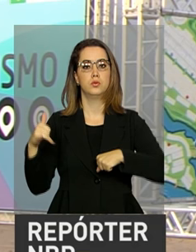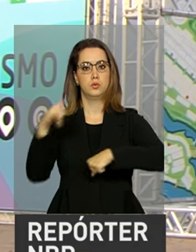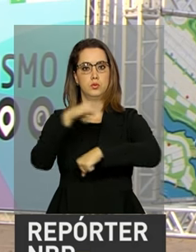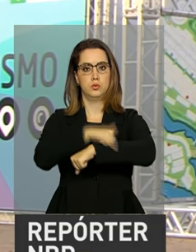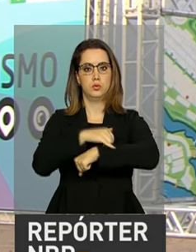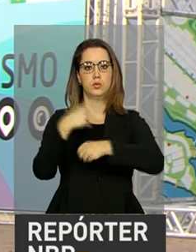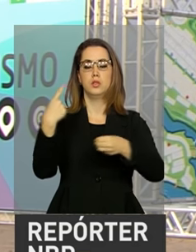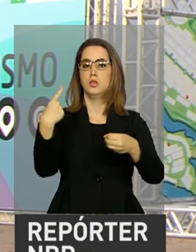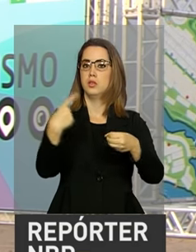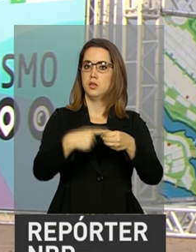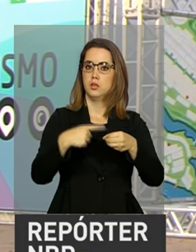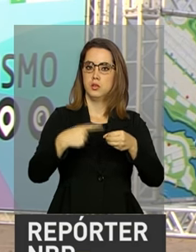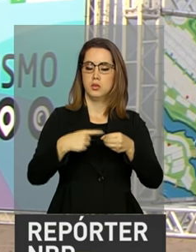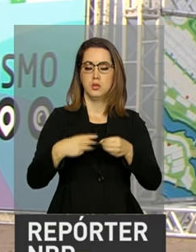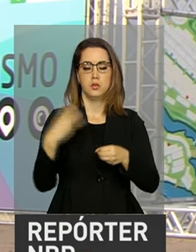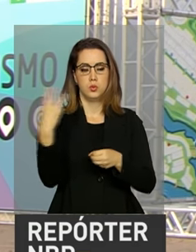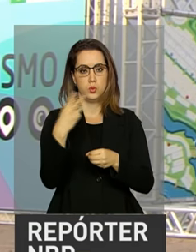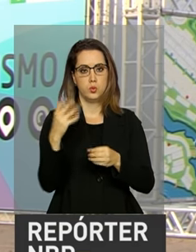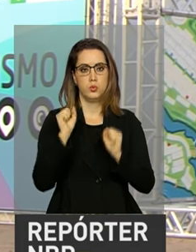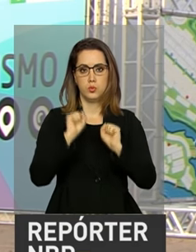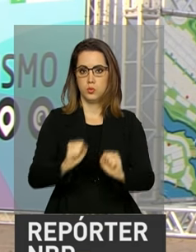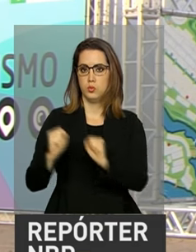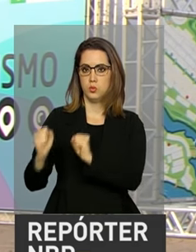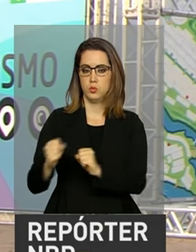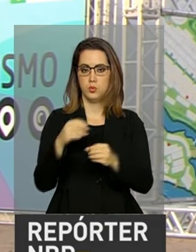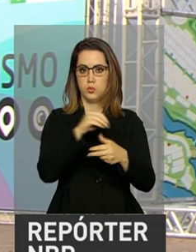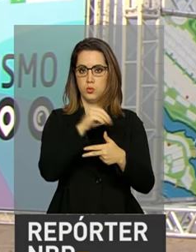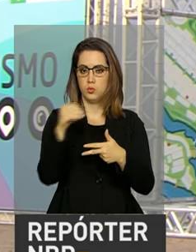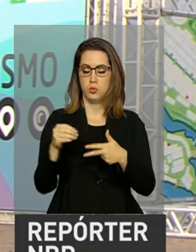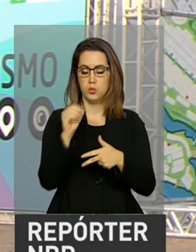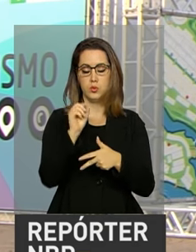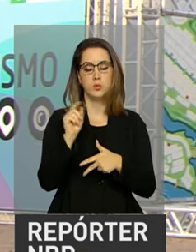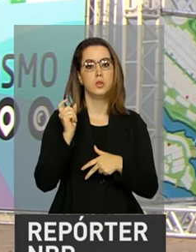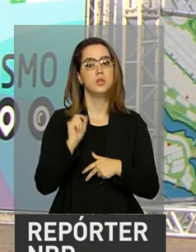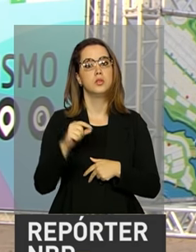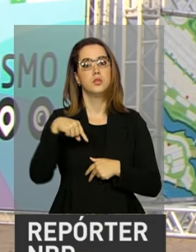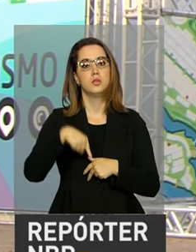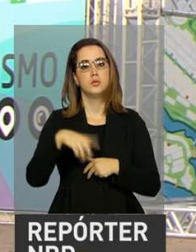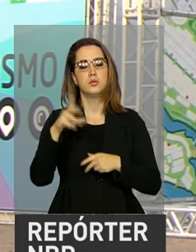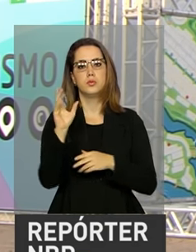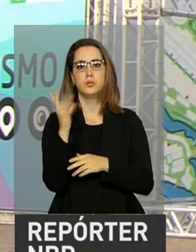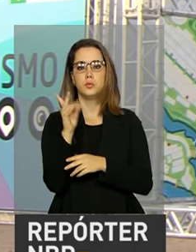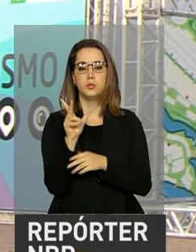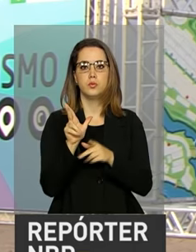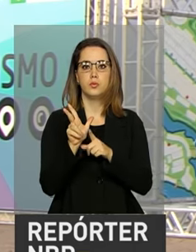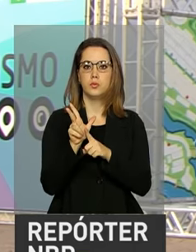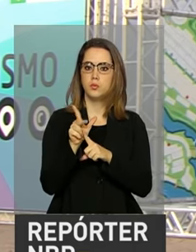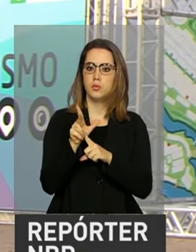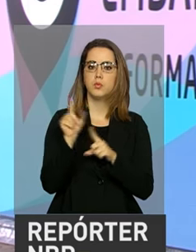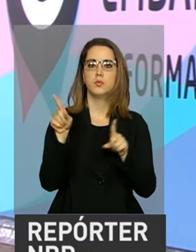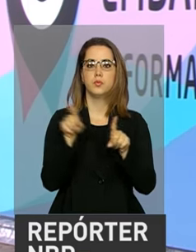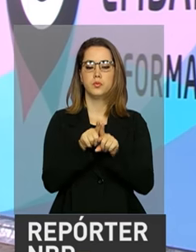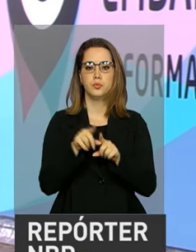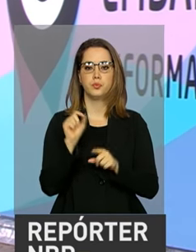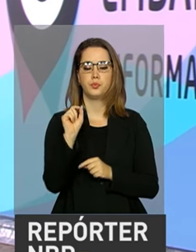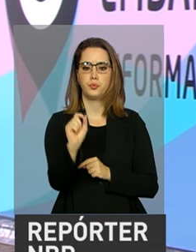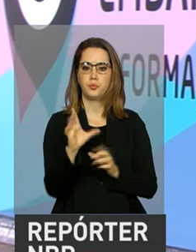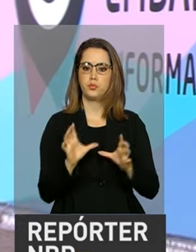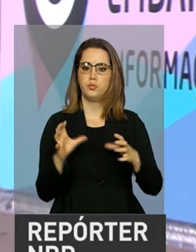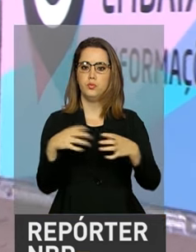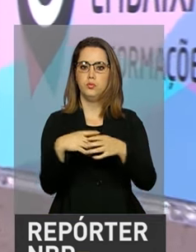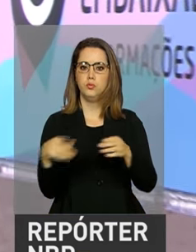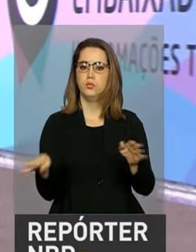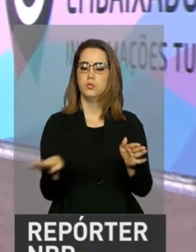na Praça dos Três Poderes nas Torres de TV analógica e digital e nos setores hoteleiros Norte e Sul os centros de